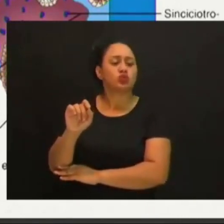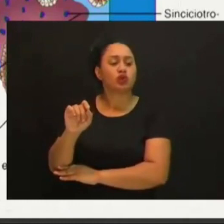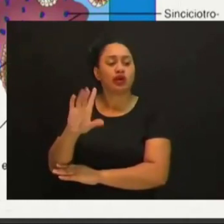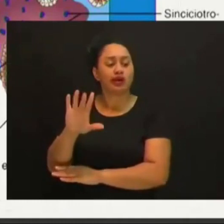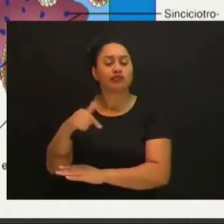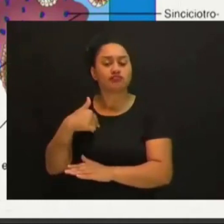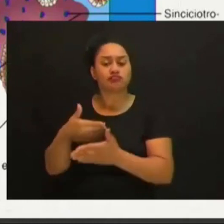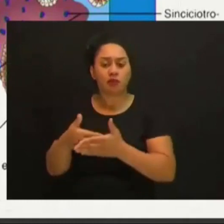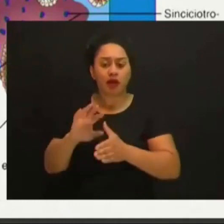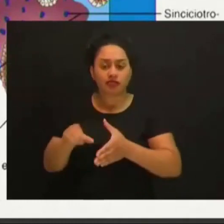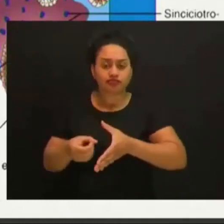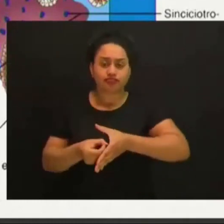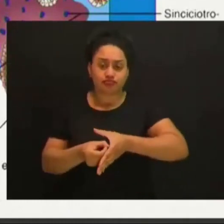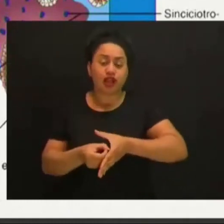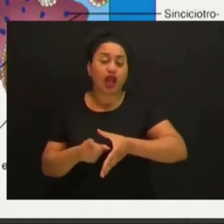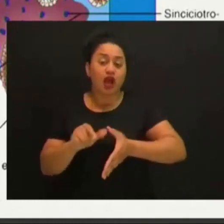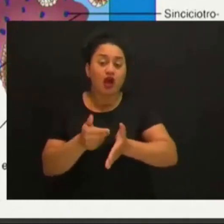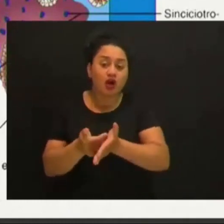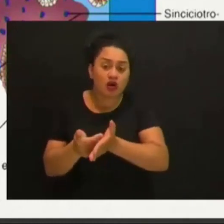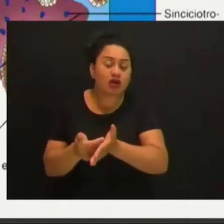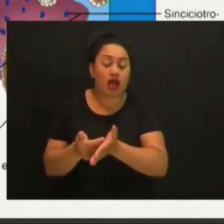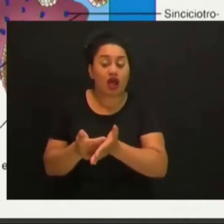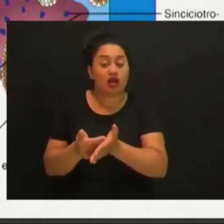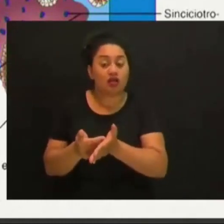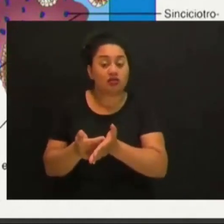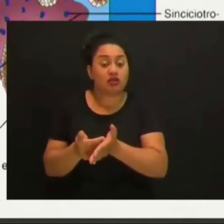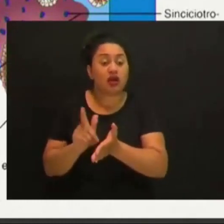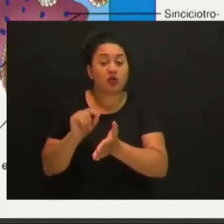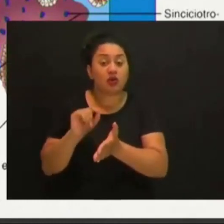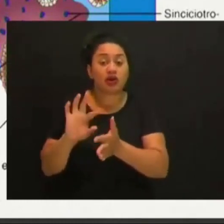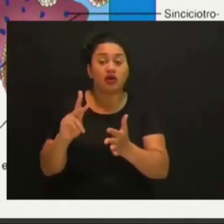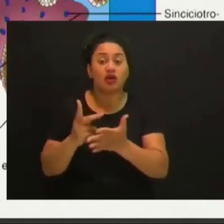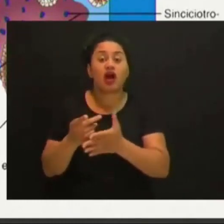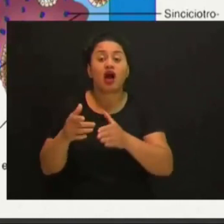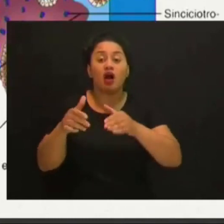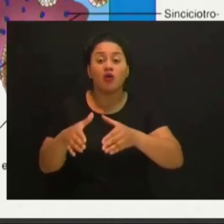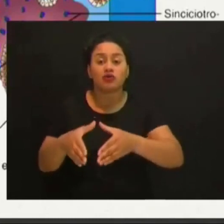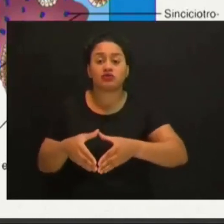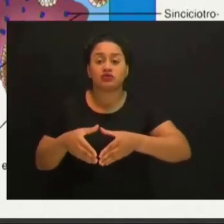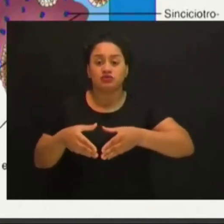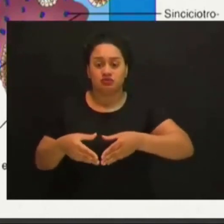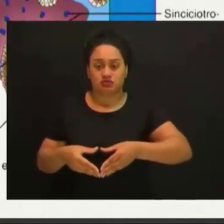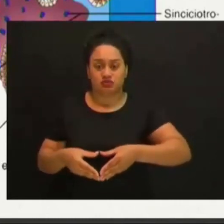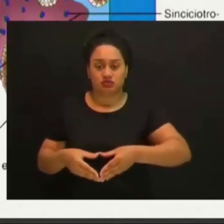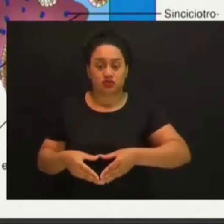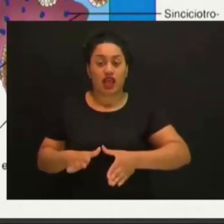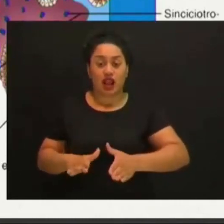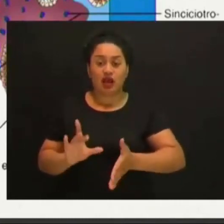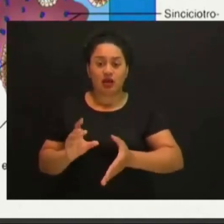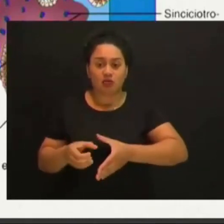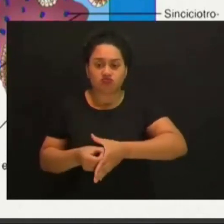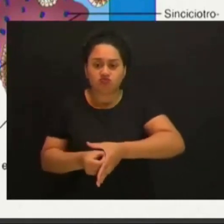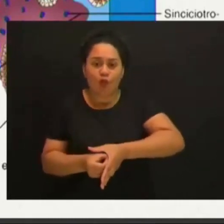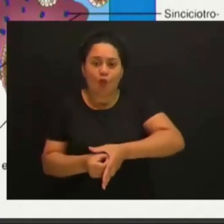embrião está completamente, implantado no endométrio. Ou seja, ele se fixou